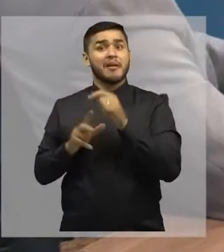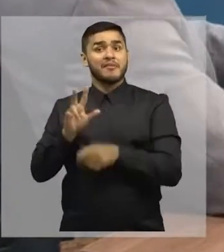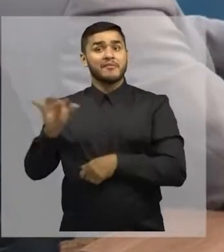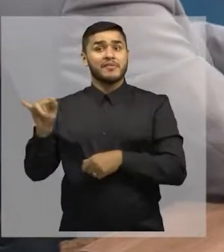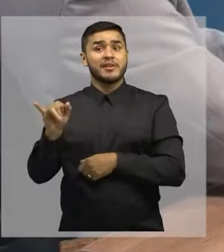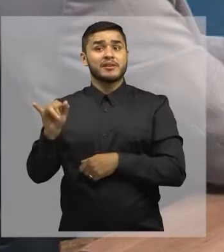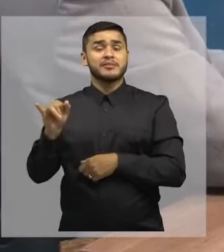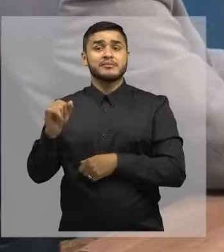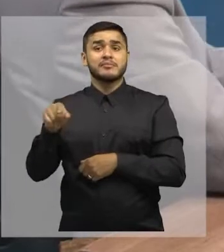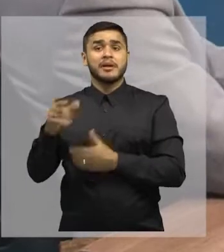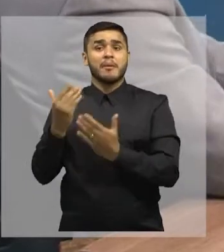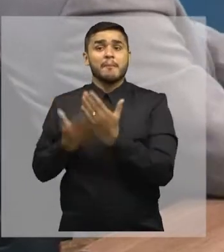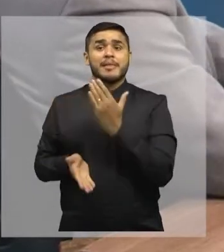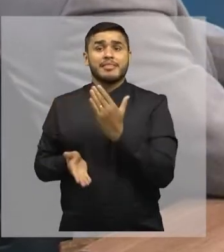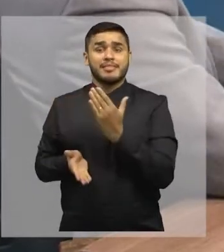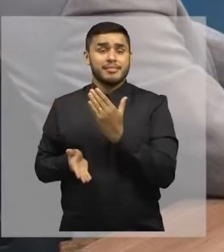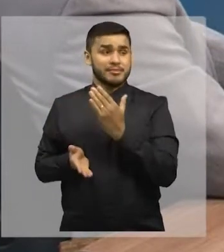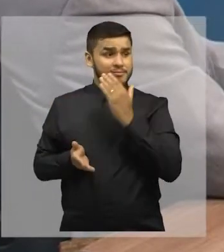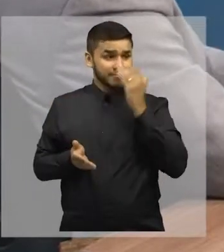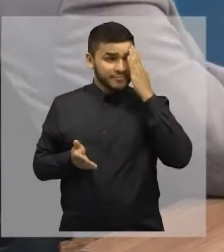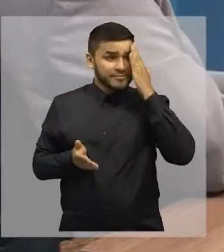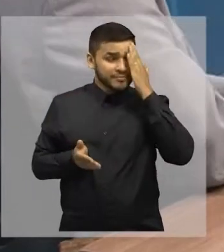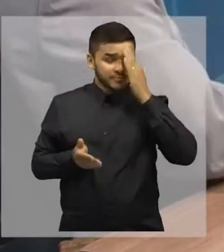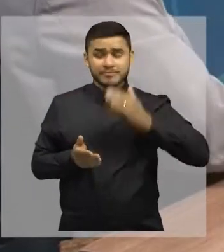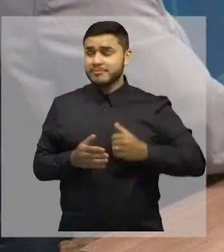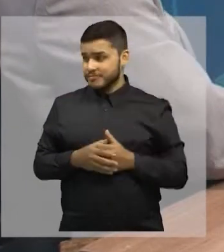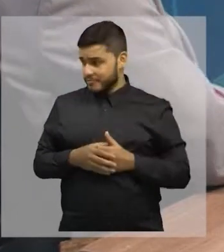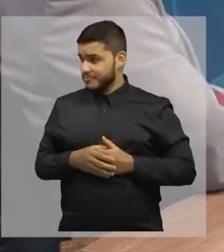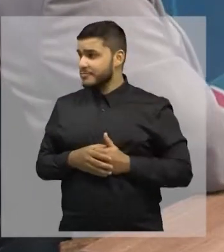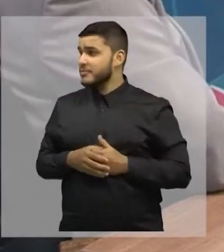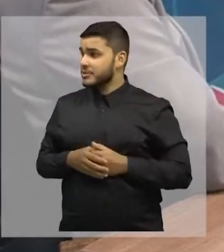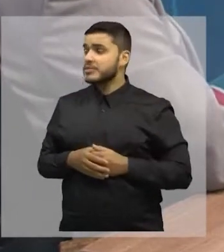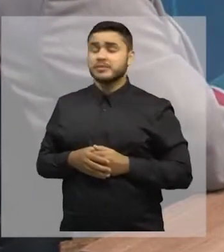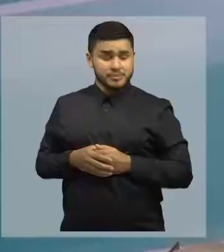questão que é muito importante. E outra coisa,